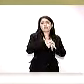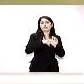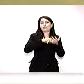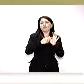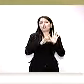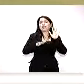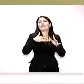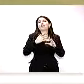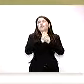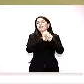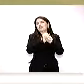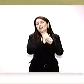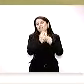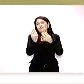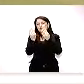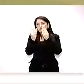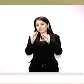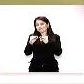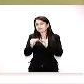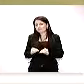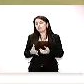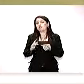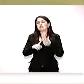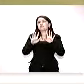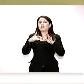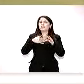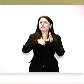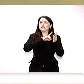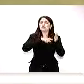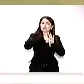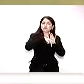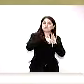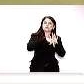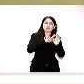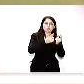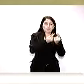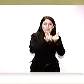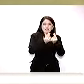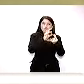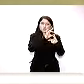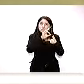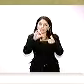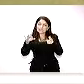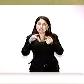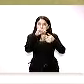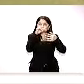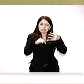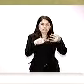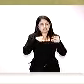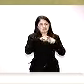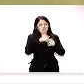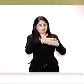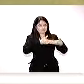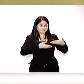quantidade de inserções mesmo porque como relatado pela instrução a oscilação mesmo entre preços unitários também não me convenceu